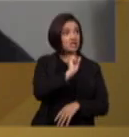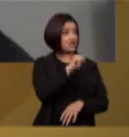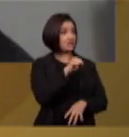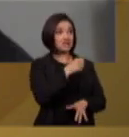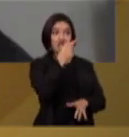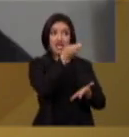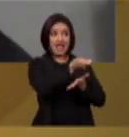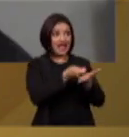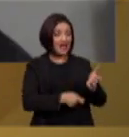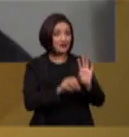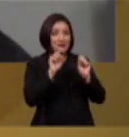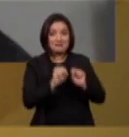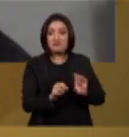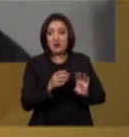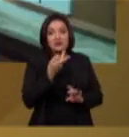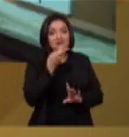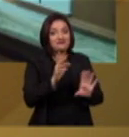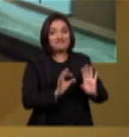relator,